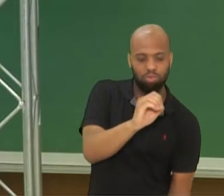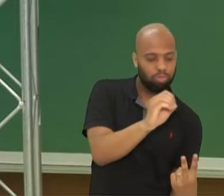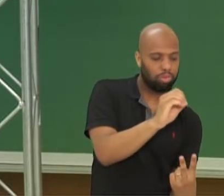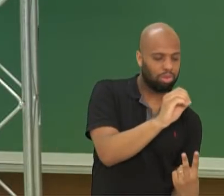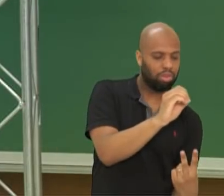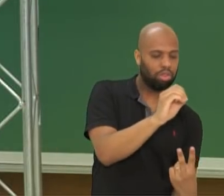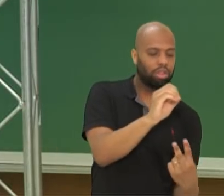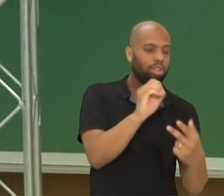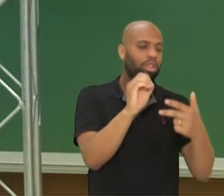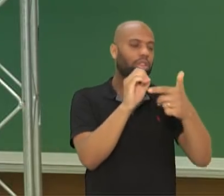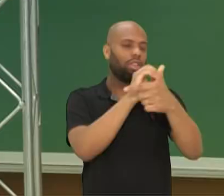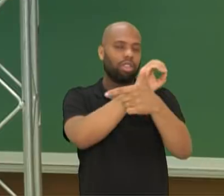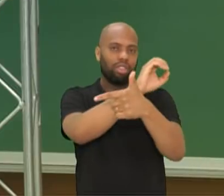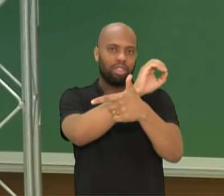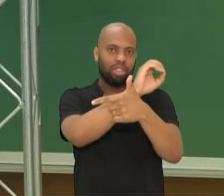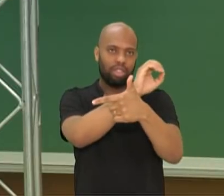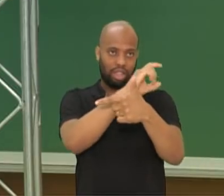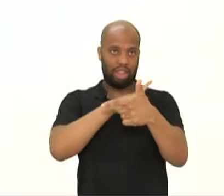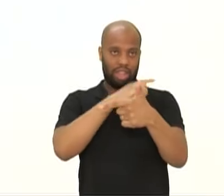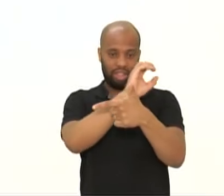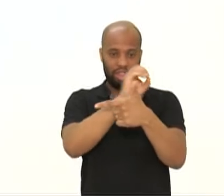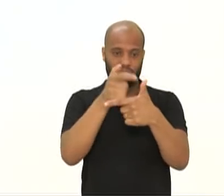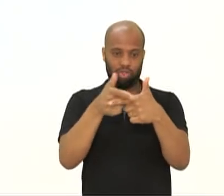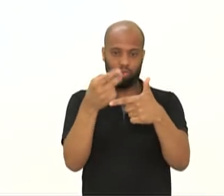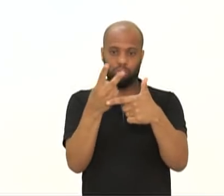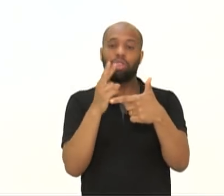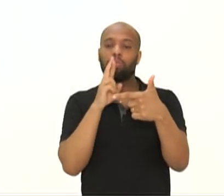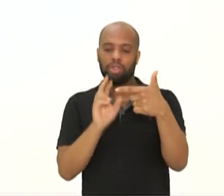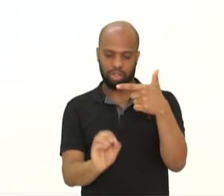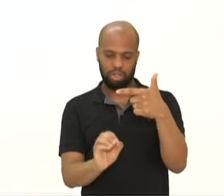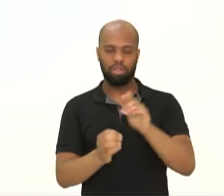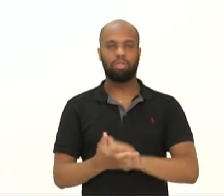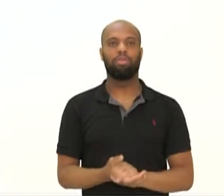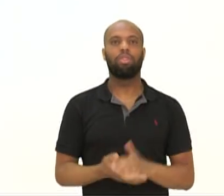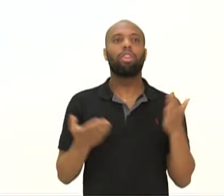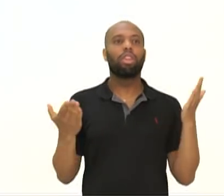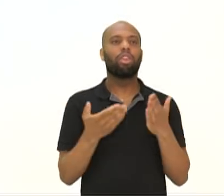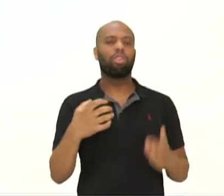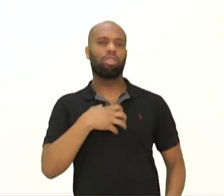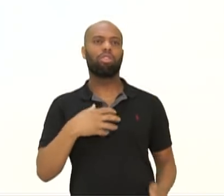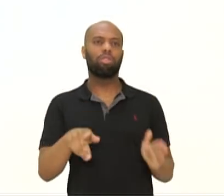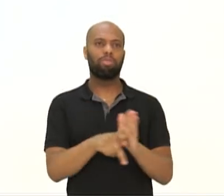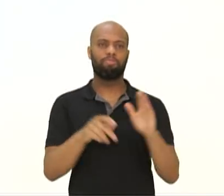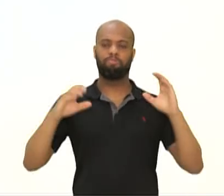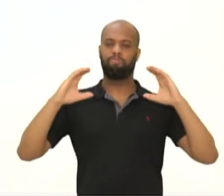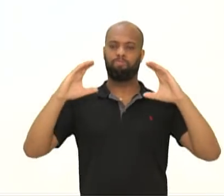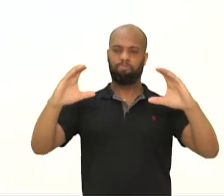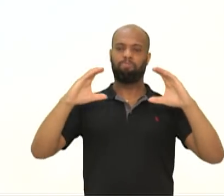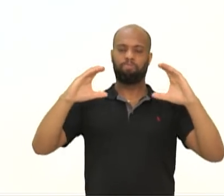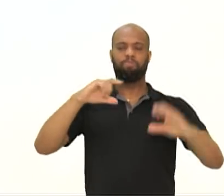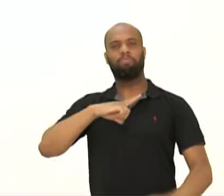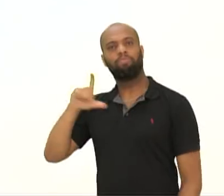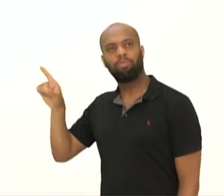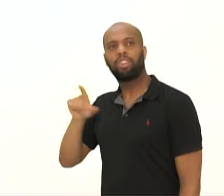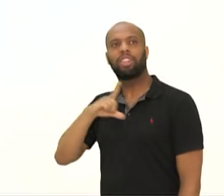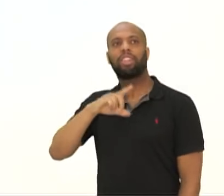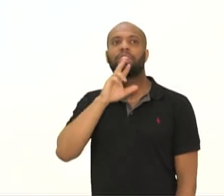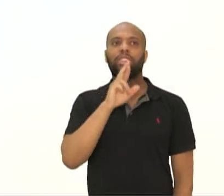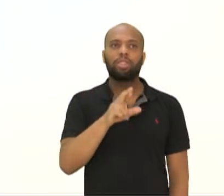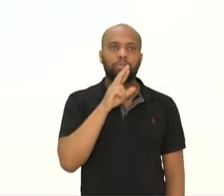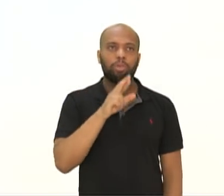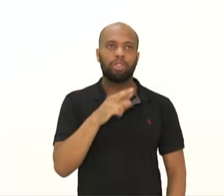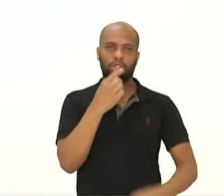2 dá 0. Então, a única forma dessa função ter um